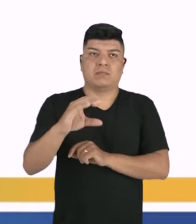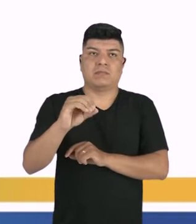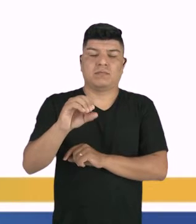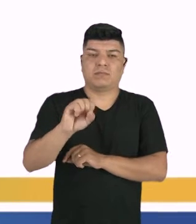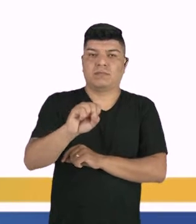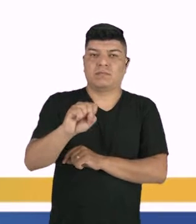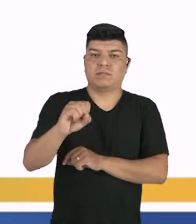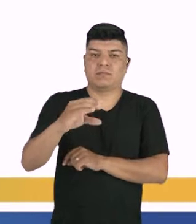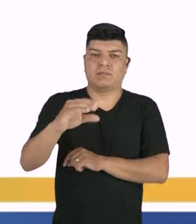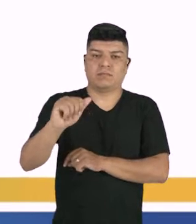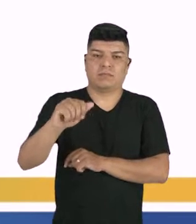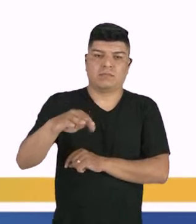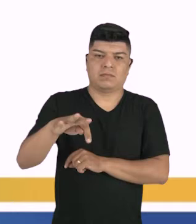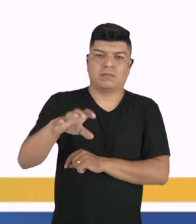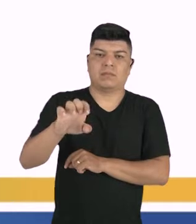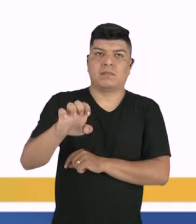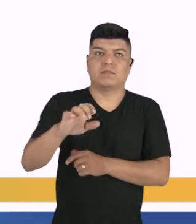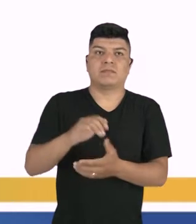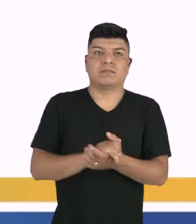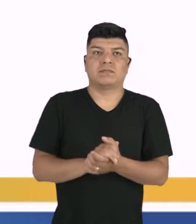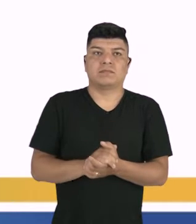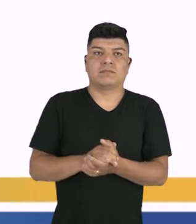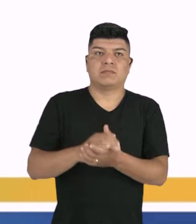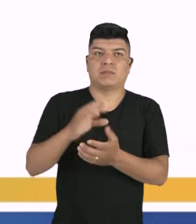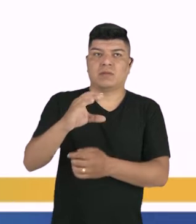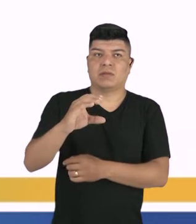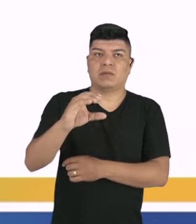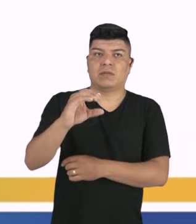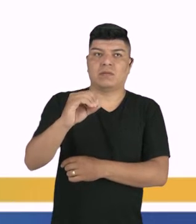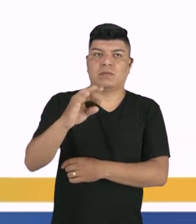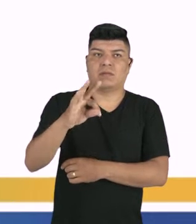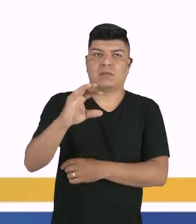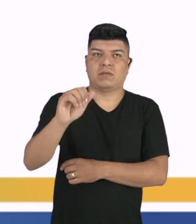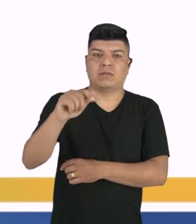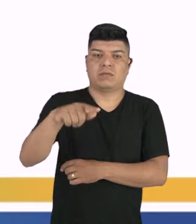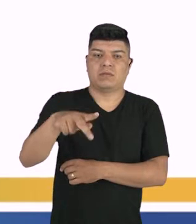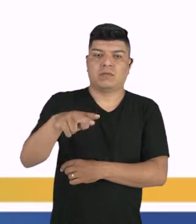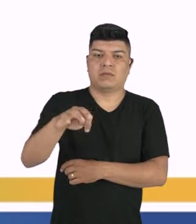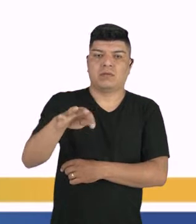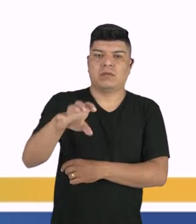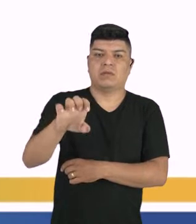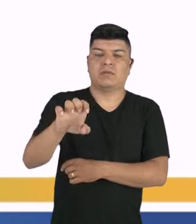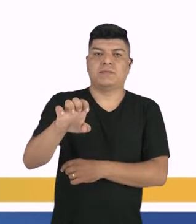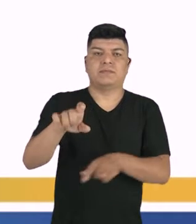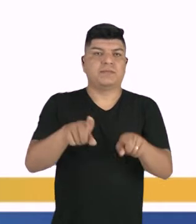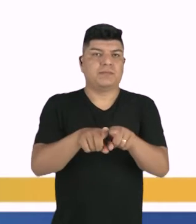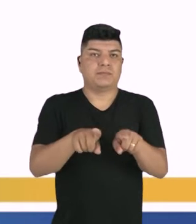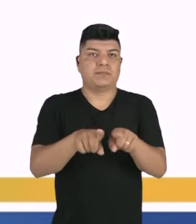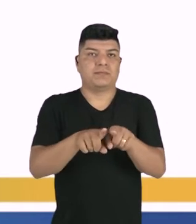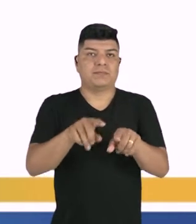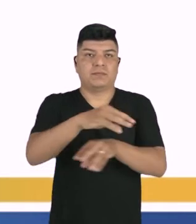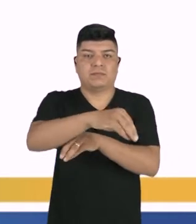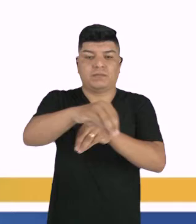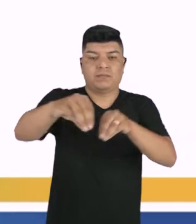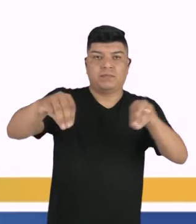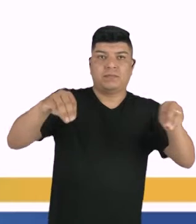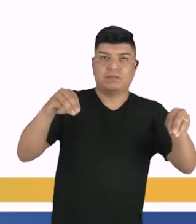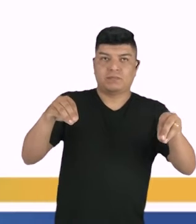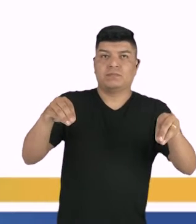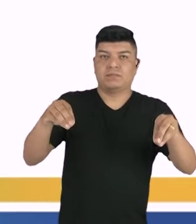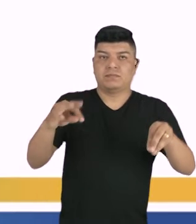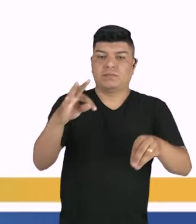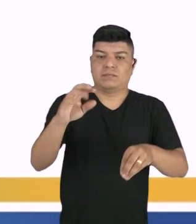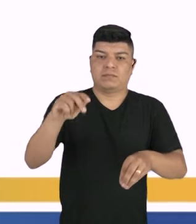definição dela direitinho. E a cotangente é a função inversa da tangente. Podemos escrever dessas